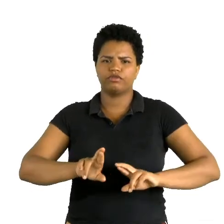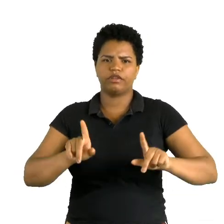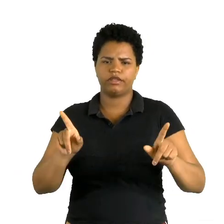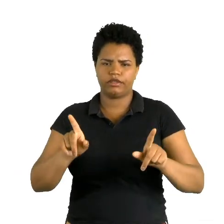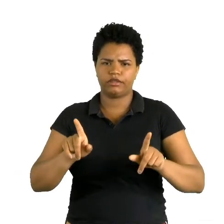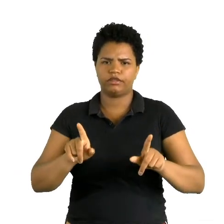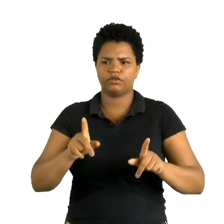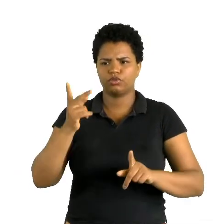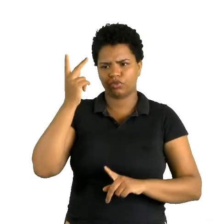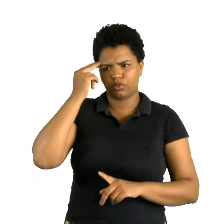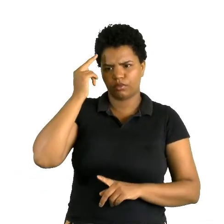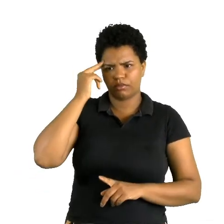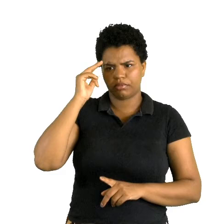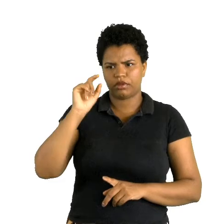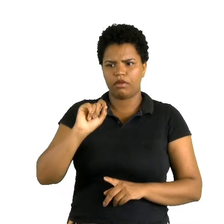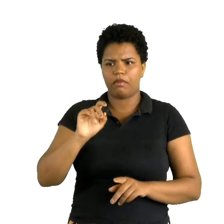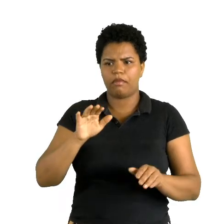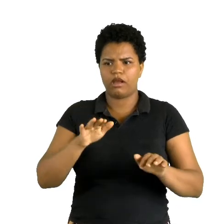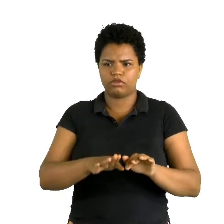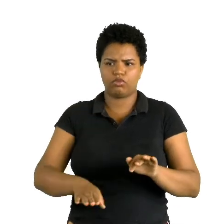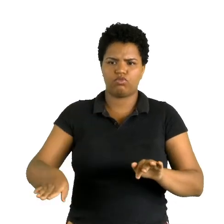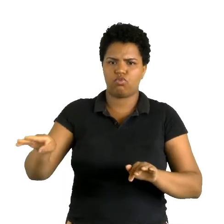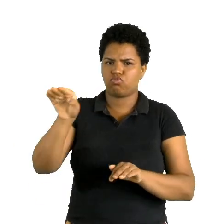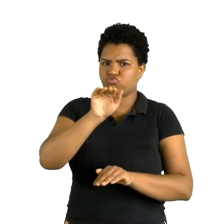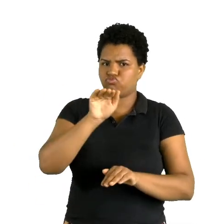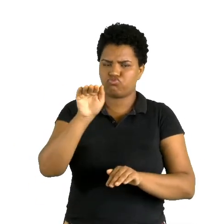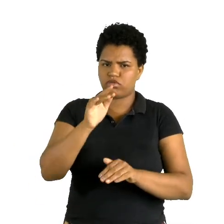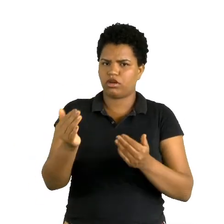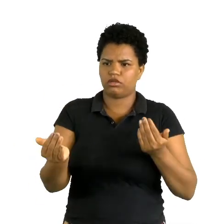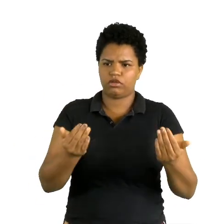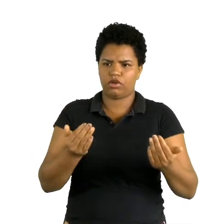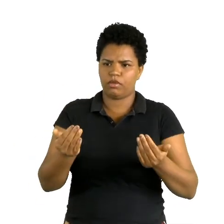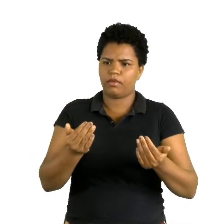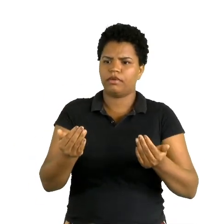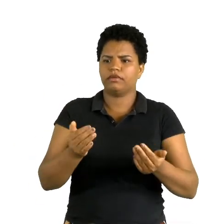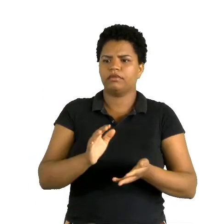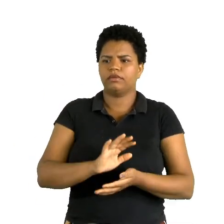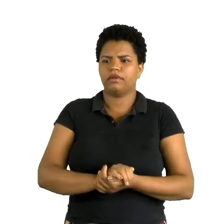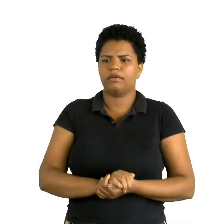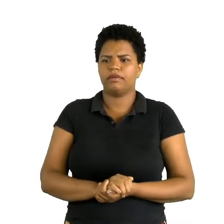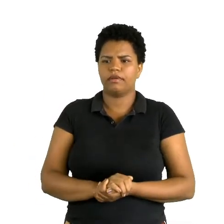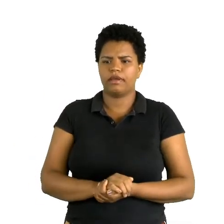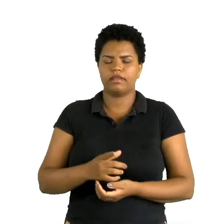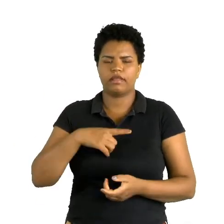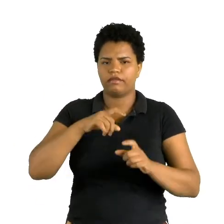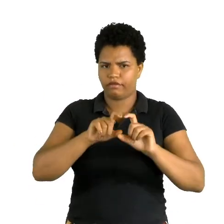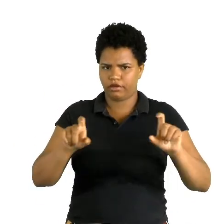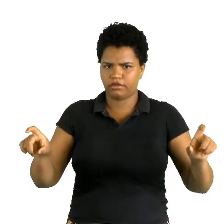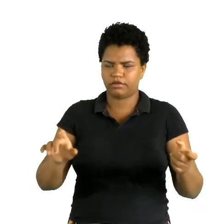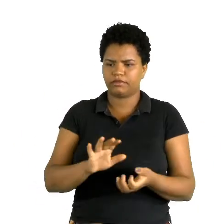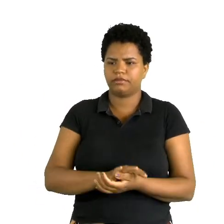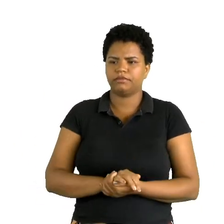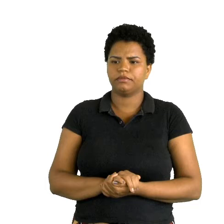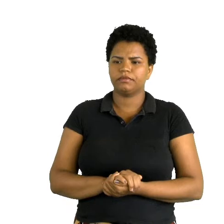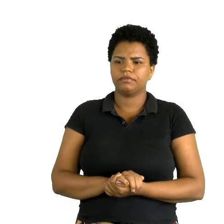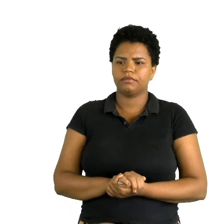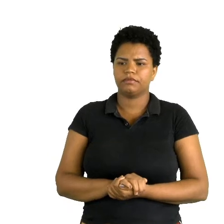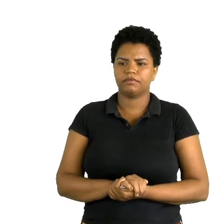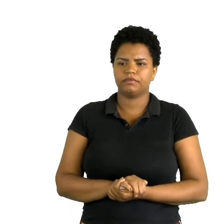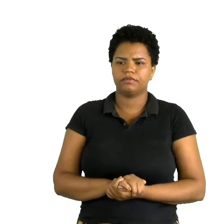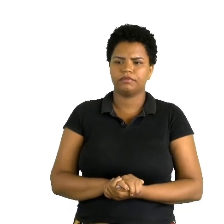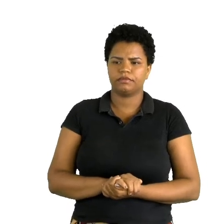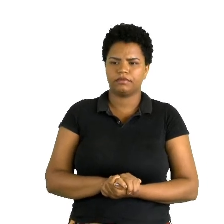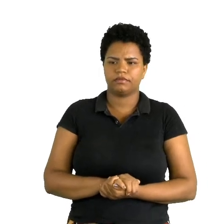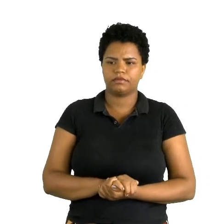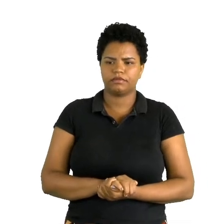sem ser elevando esse elemento no seu grau comparativo de superioridade, nós temos a frase: Palmas is